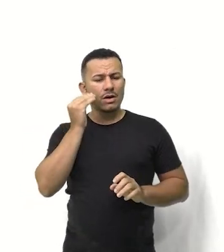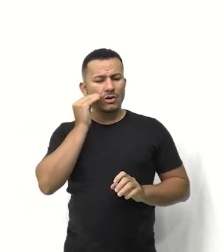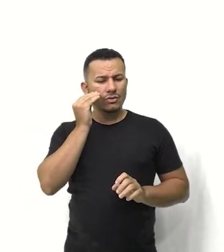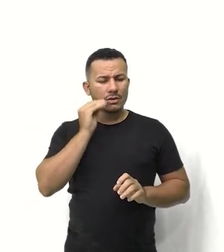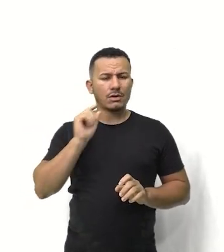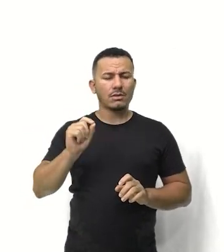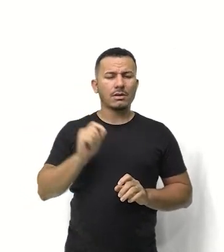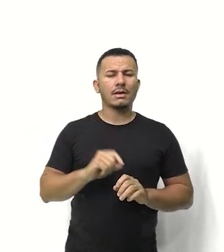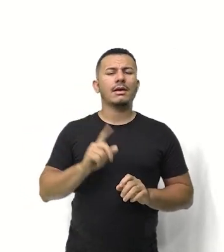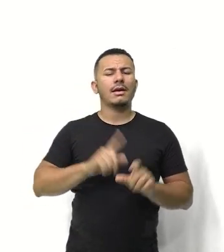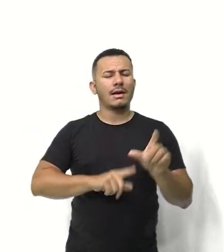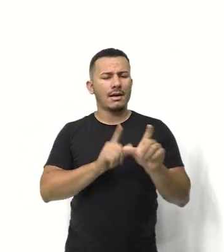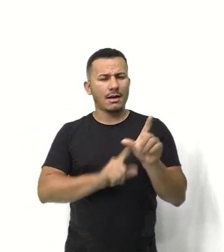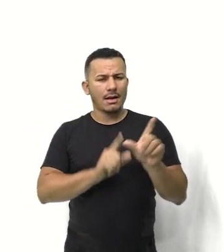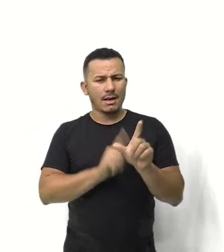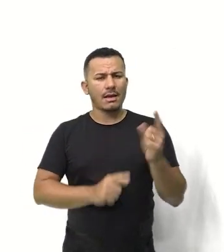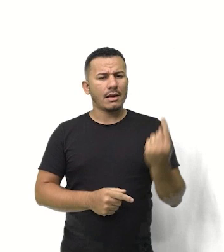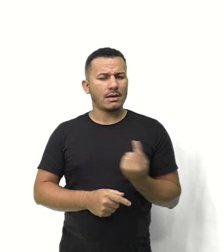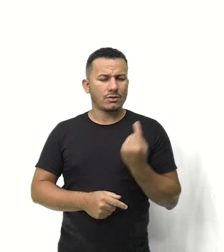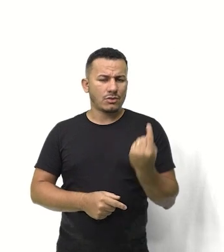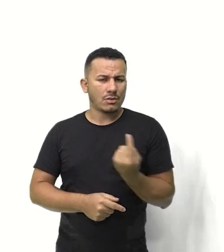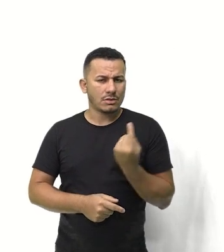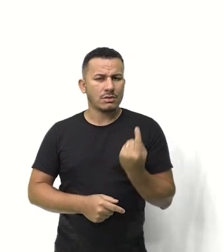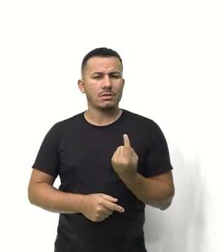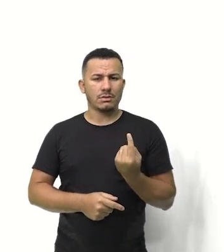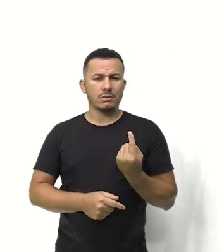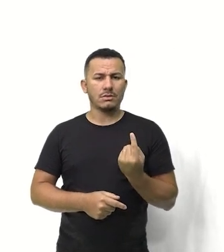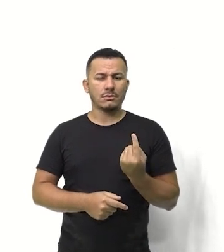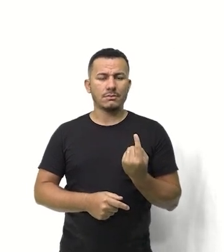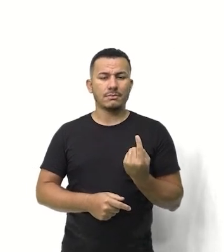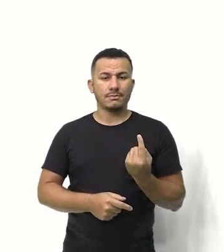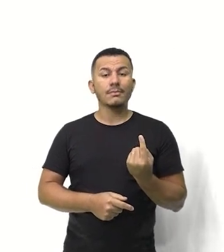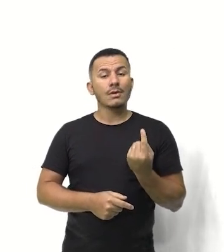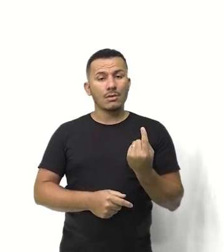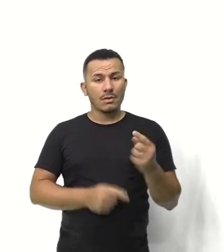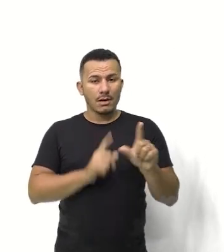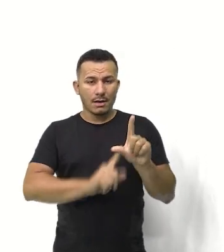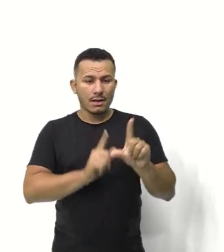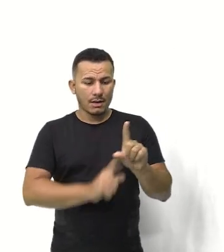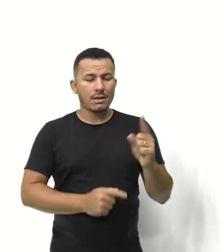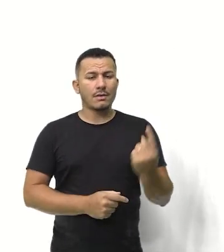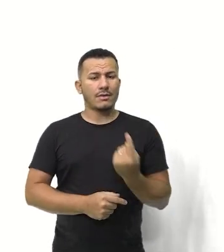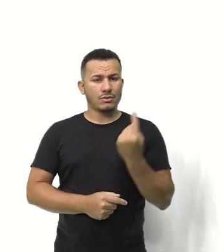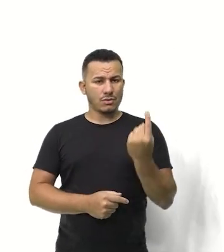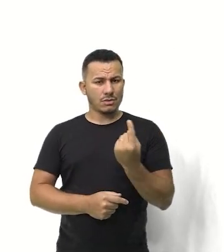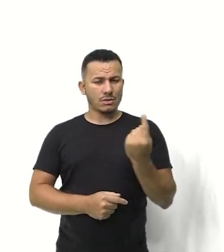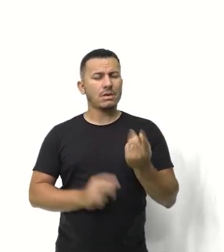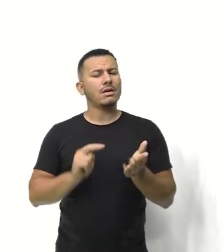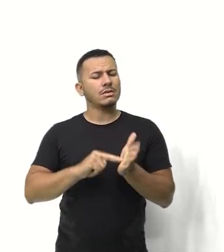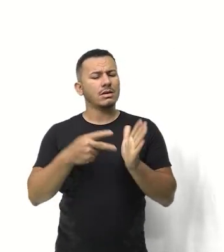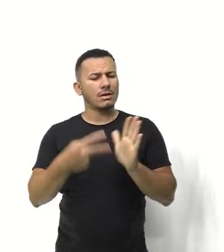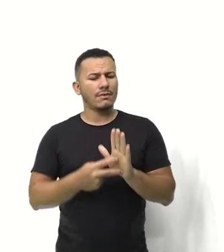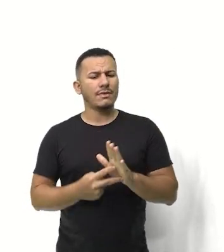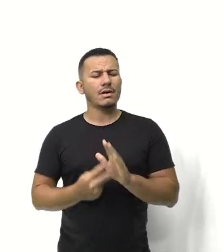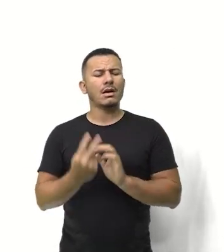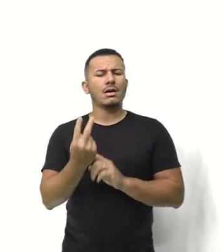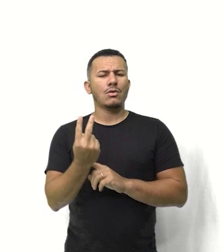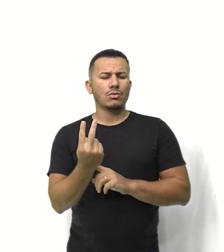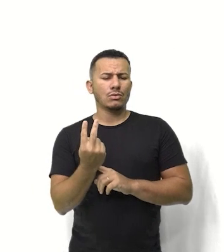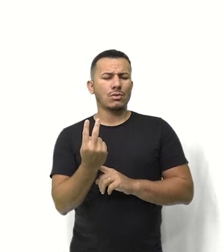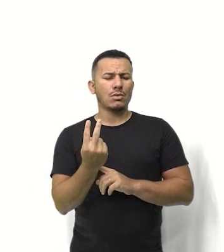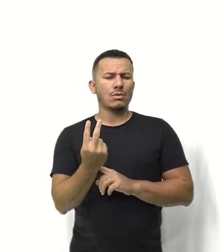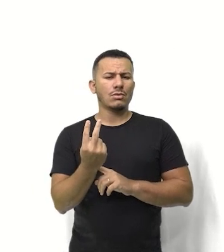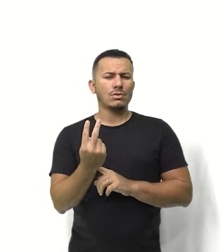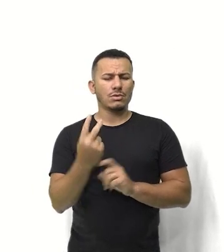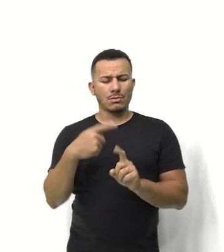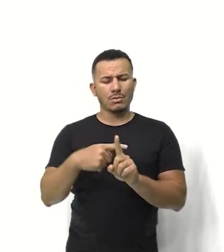ou seja, tentando deixar a variável sozinha. Se ela vai ficar sozinha, o que é que significa